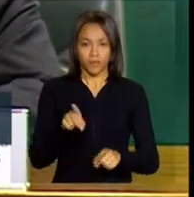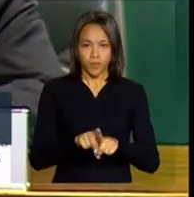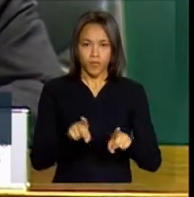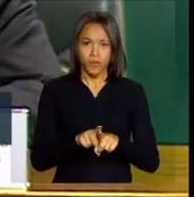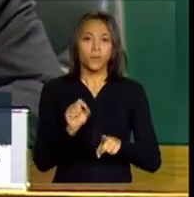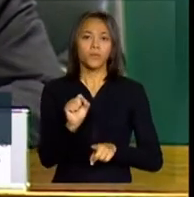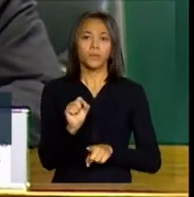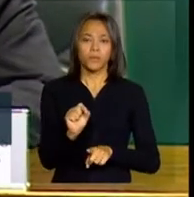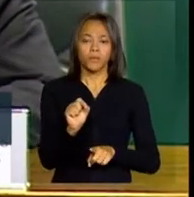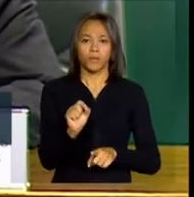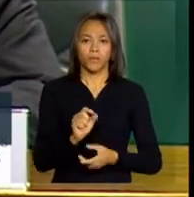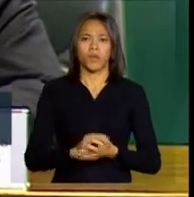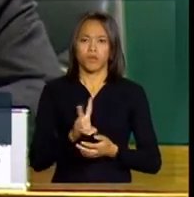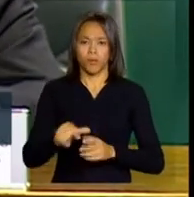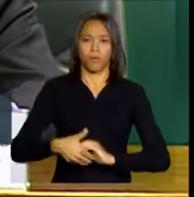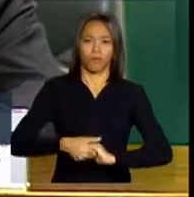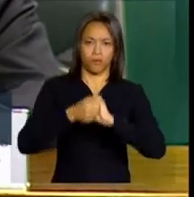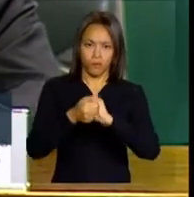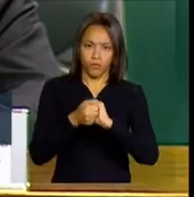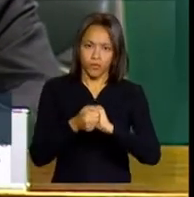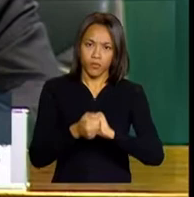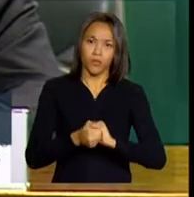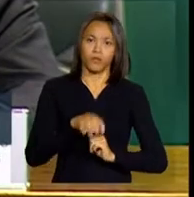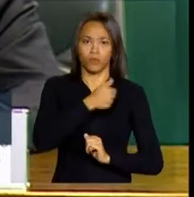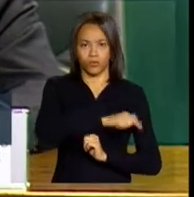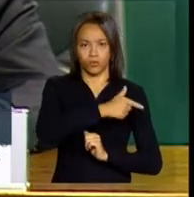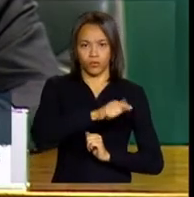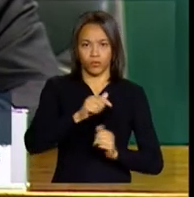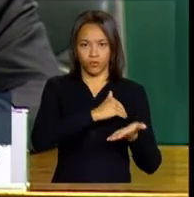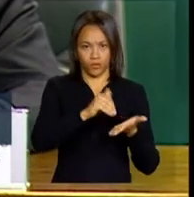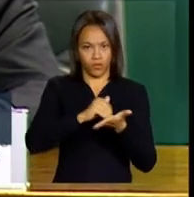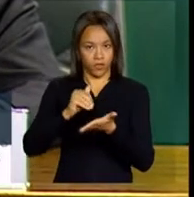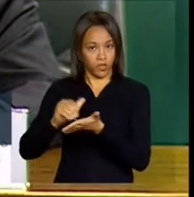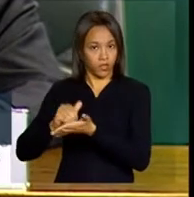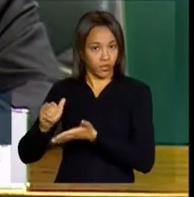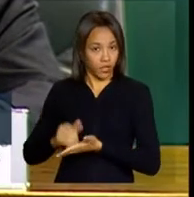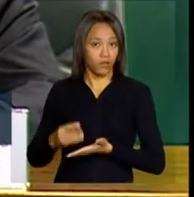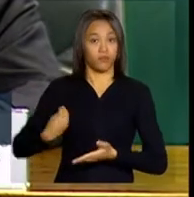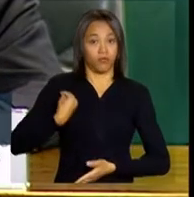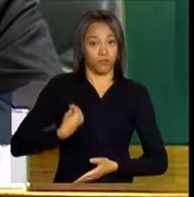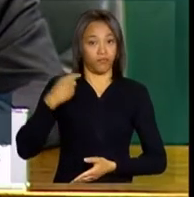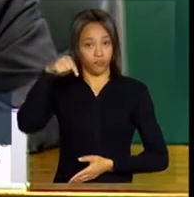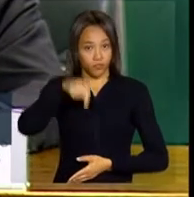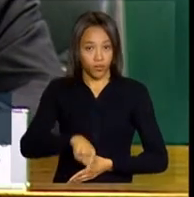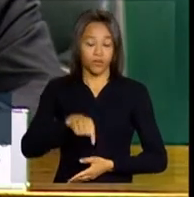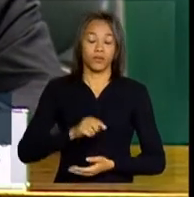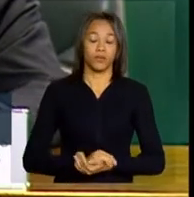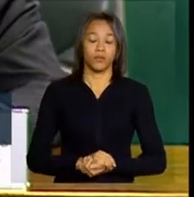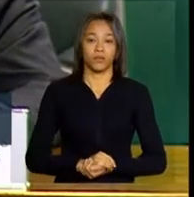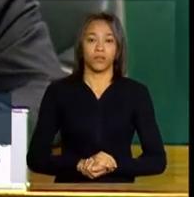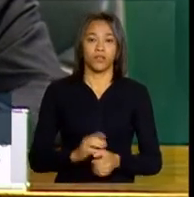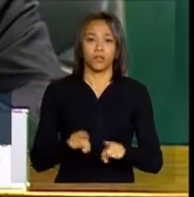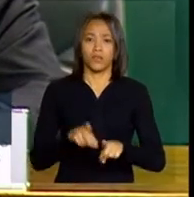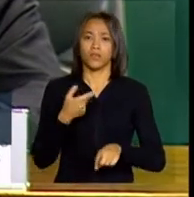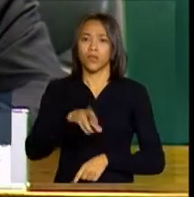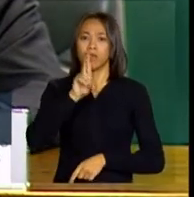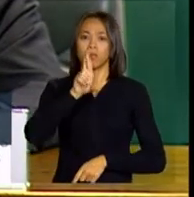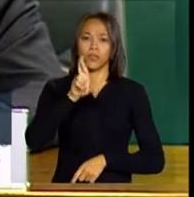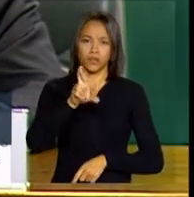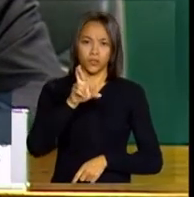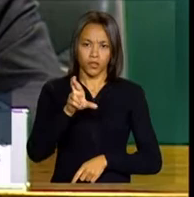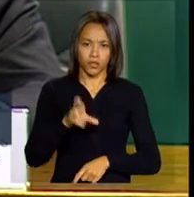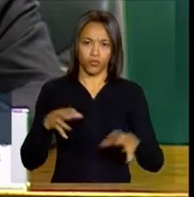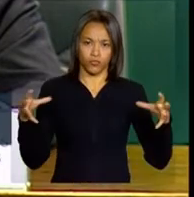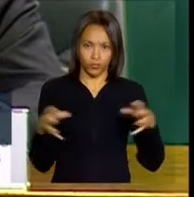intermédio de quem cumprimento os demais subsecretários diplomatas aqui presentes os representantes do corpo